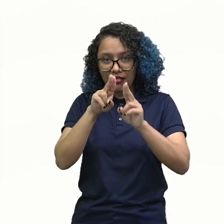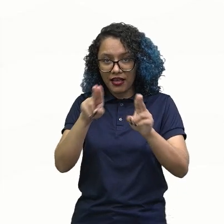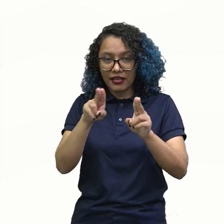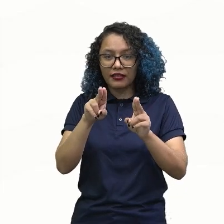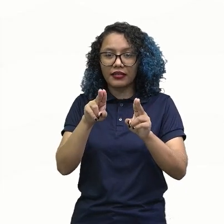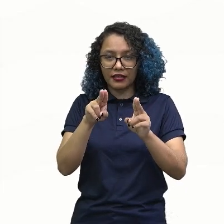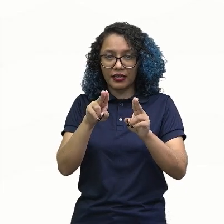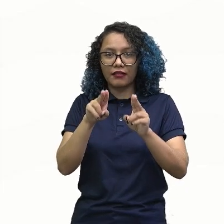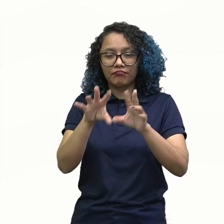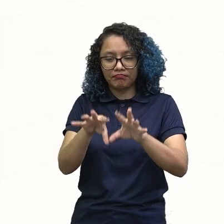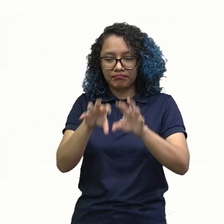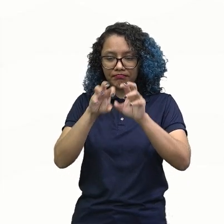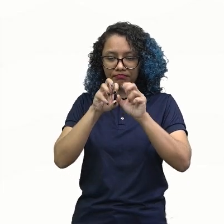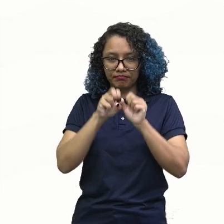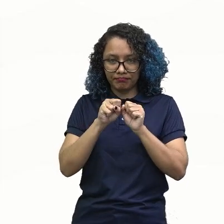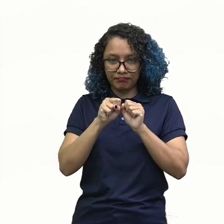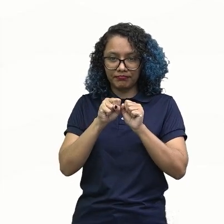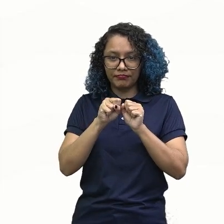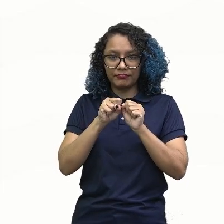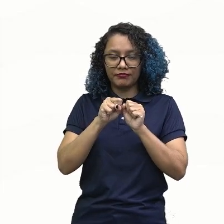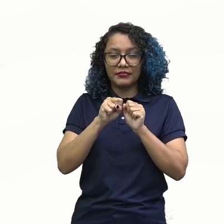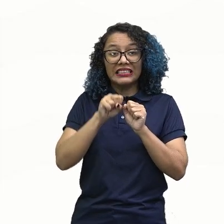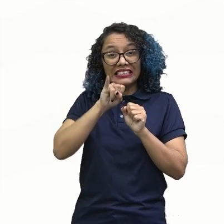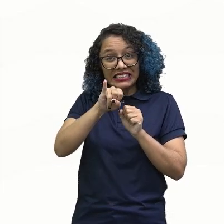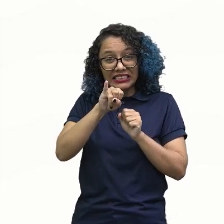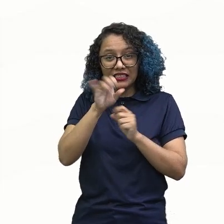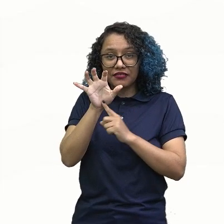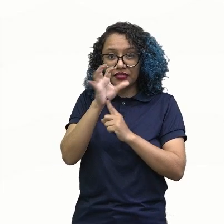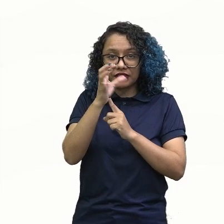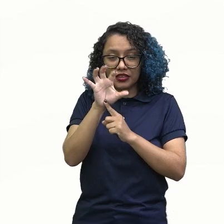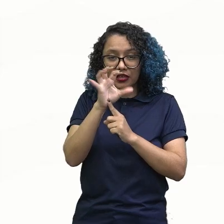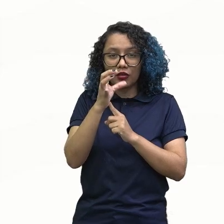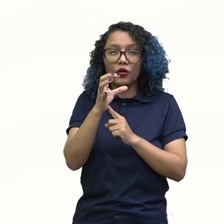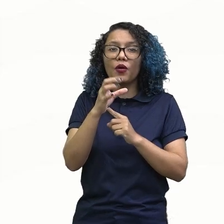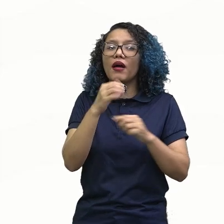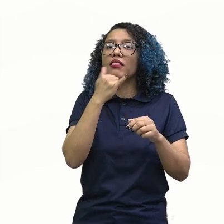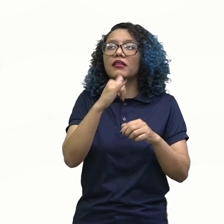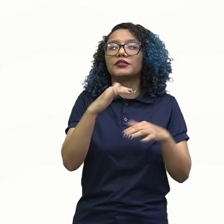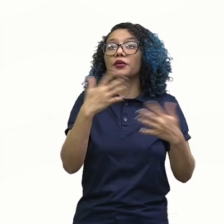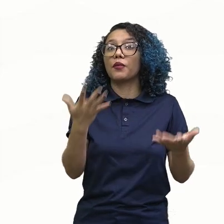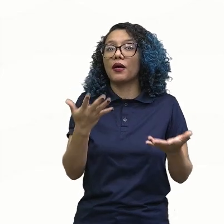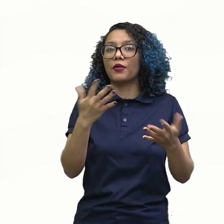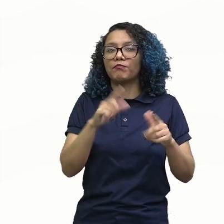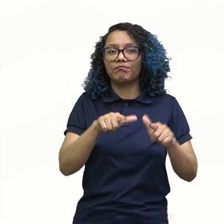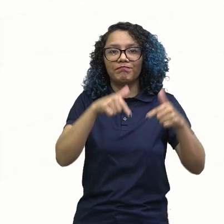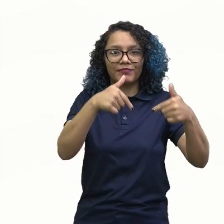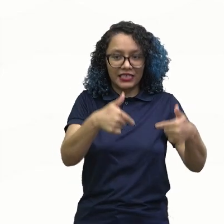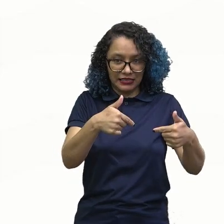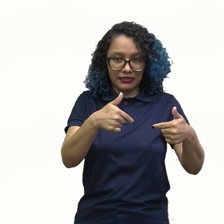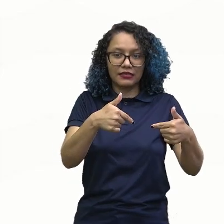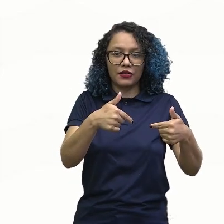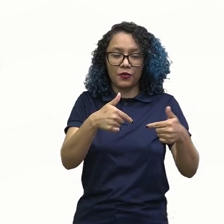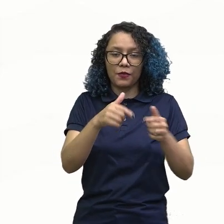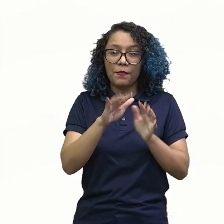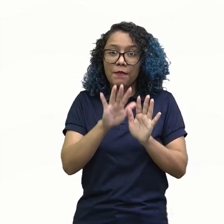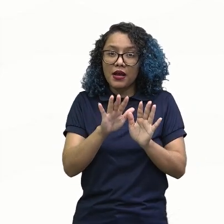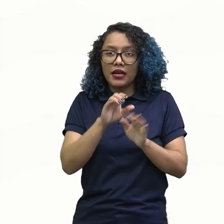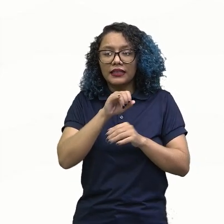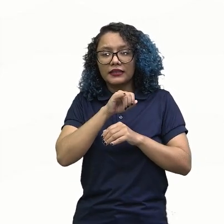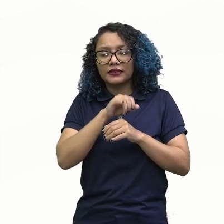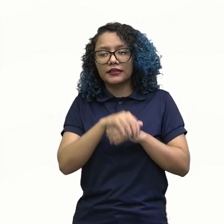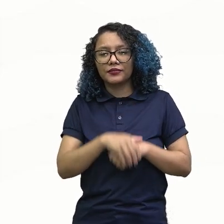elétrica recebida, se for um ventilador, será a energia mecânica. Mas, em